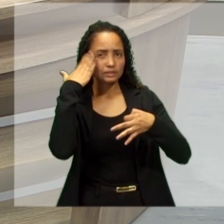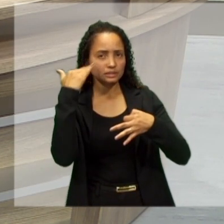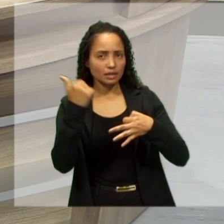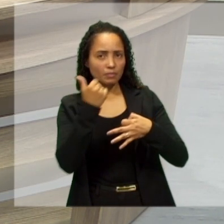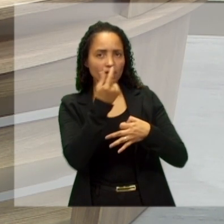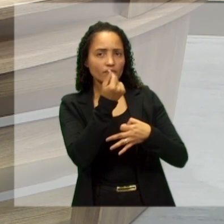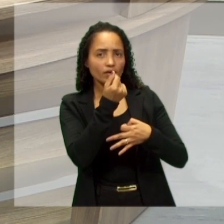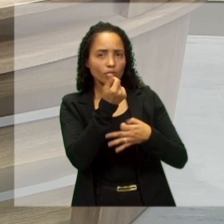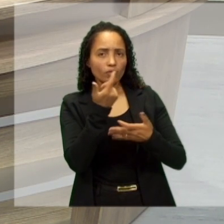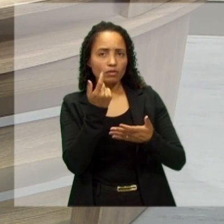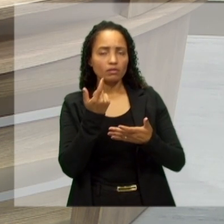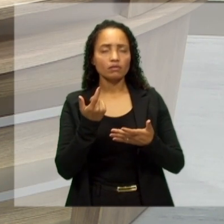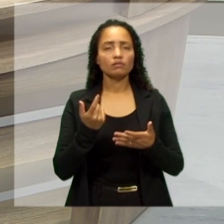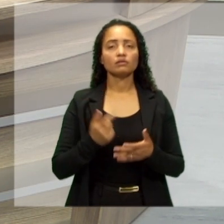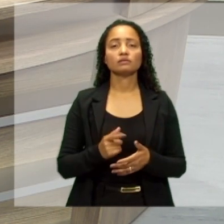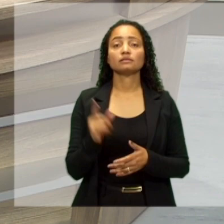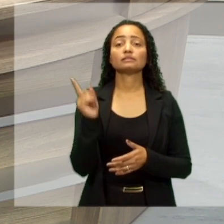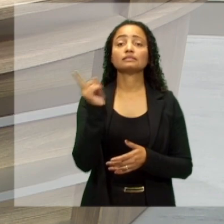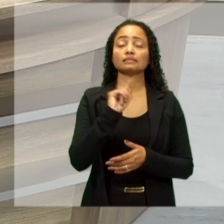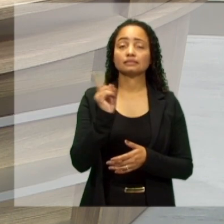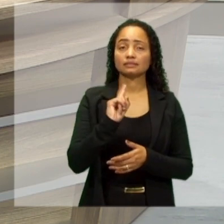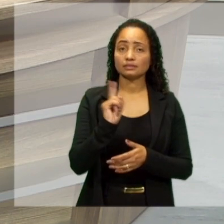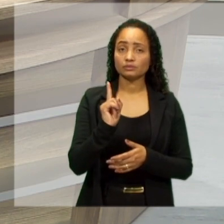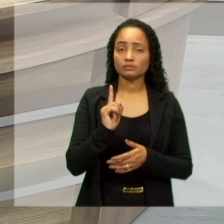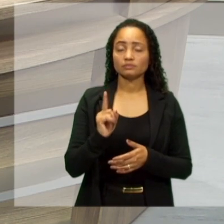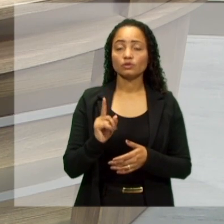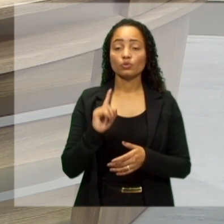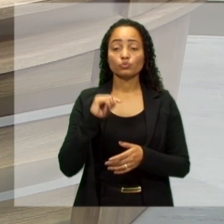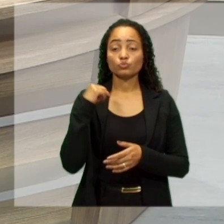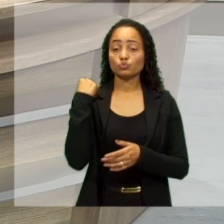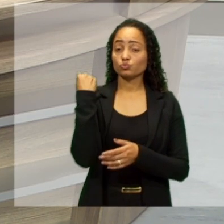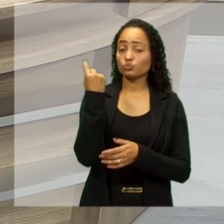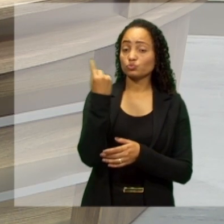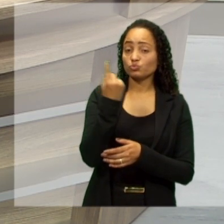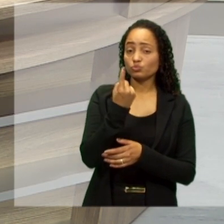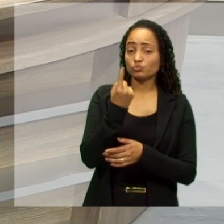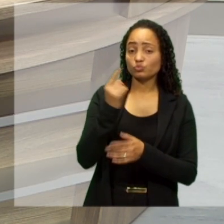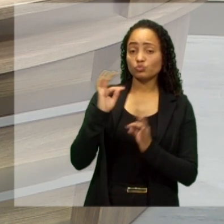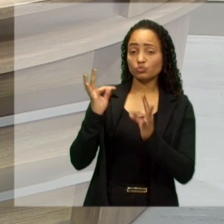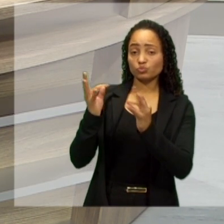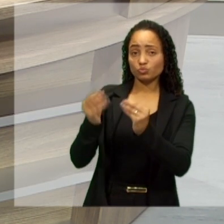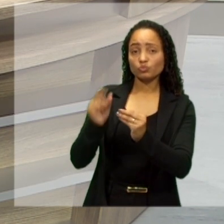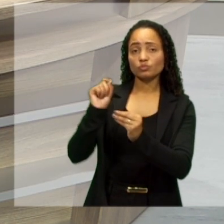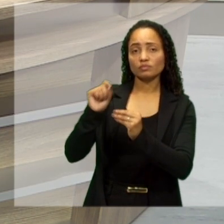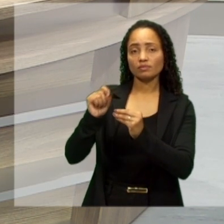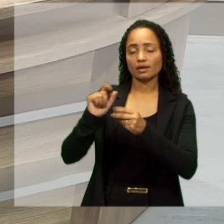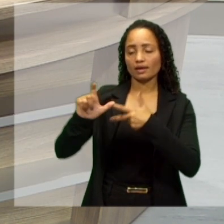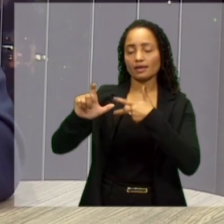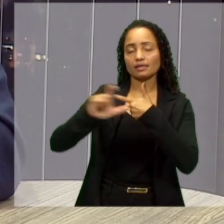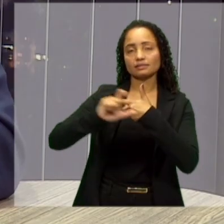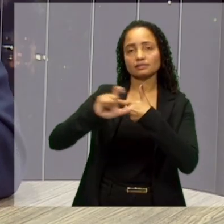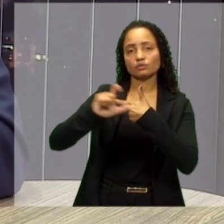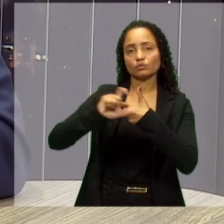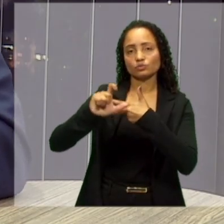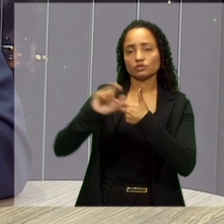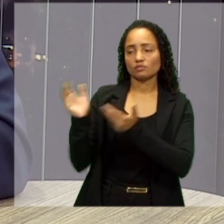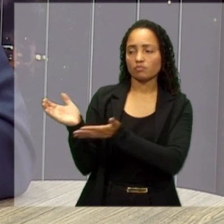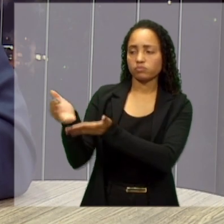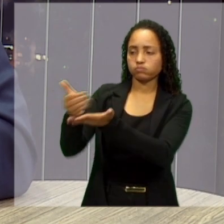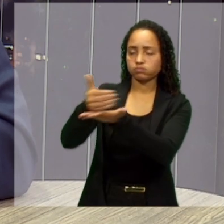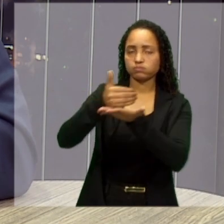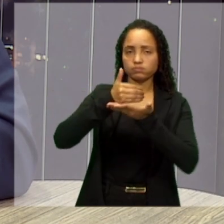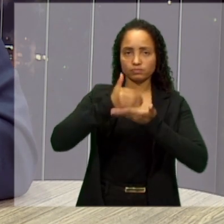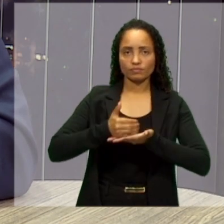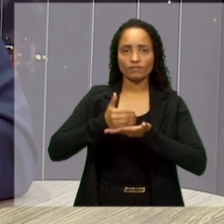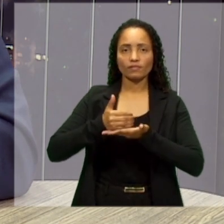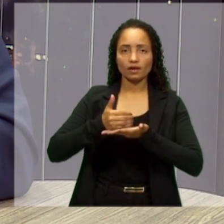orçamento de todos esses, ele é arrecadado pelo Executivo. Após arrecadado pelo Executivo,